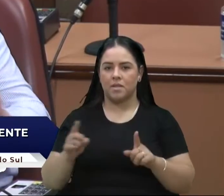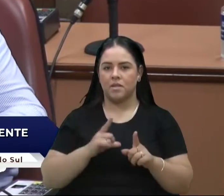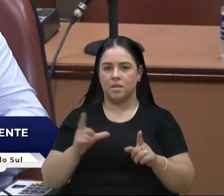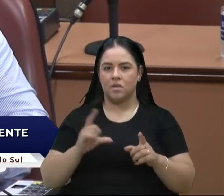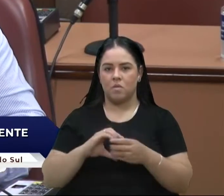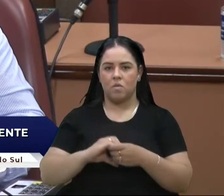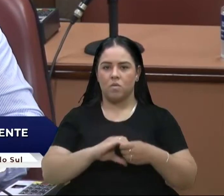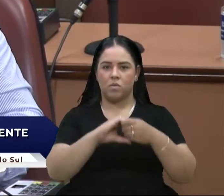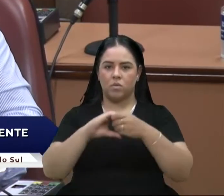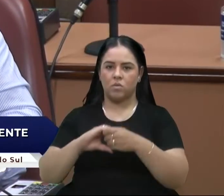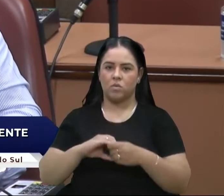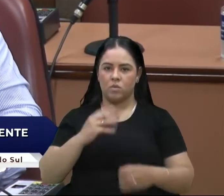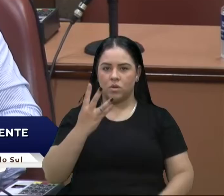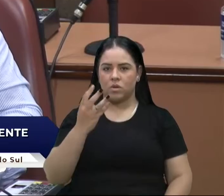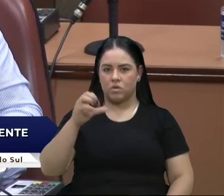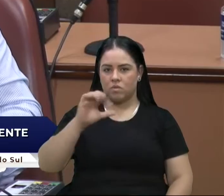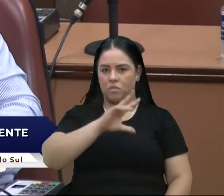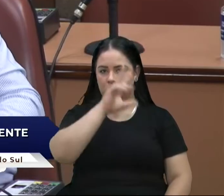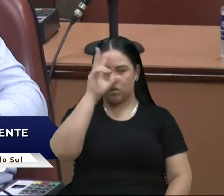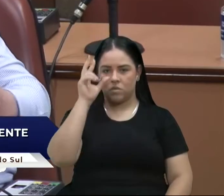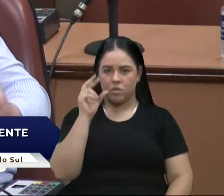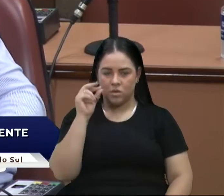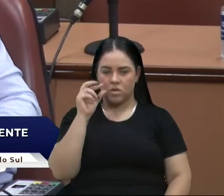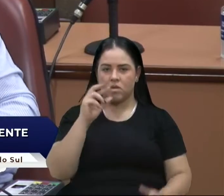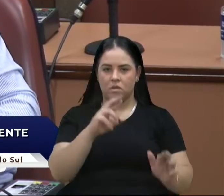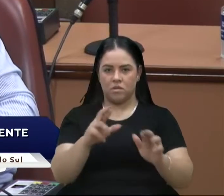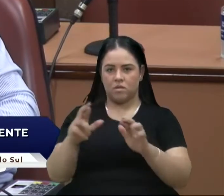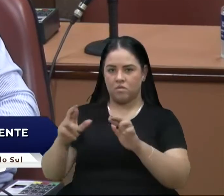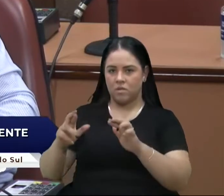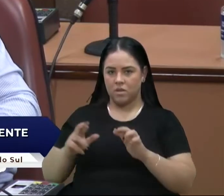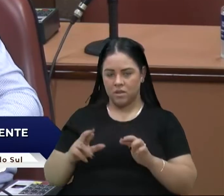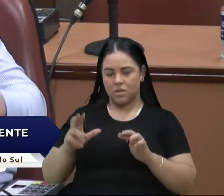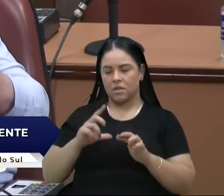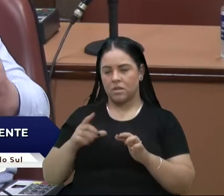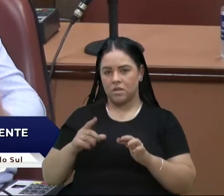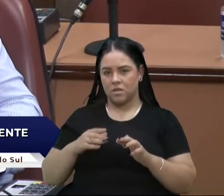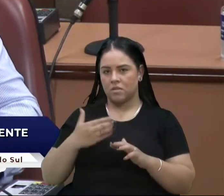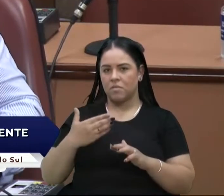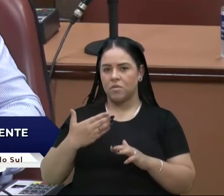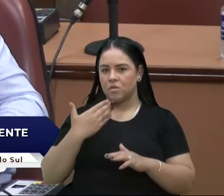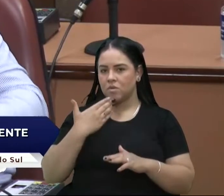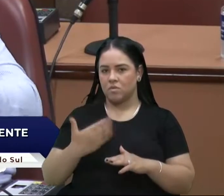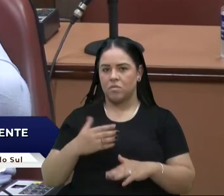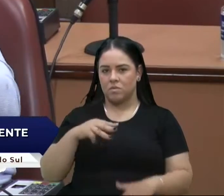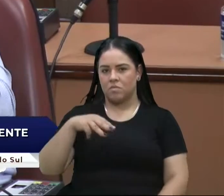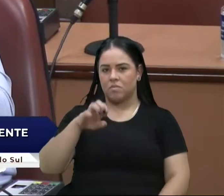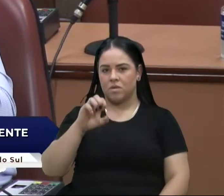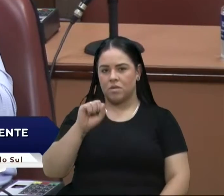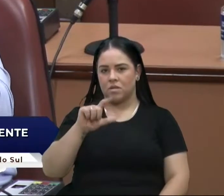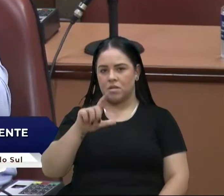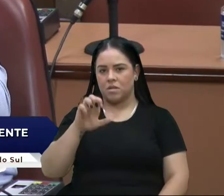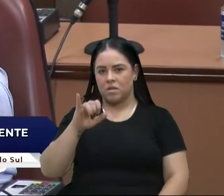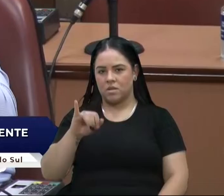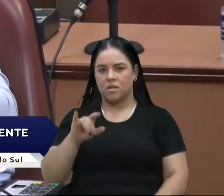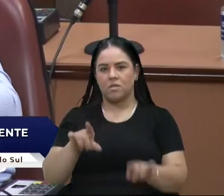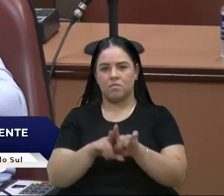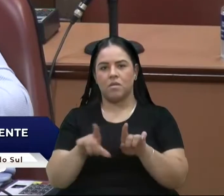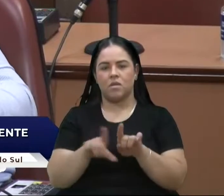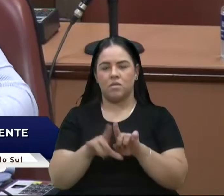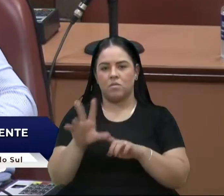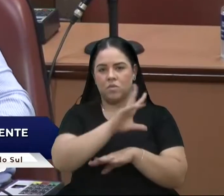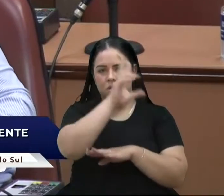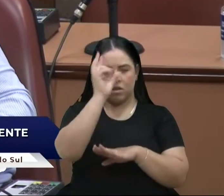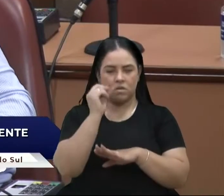consórcio entre os 49 municípios da região, e aí fica esse apelo até para a própria MESNE, a própria Associação dos Municípios da